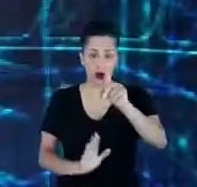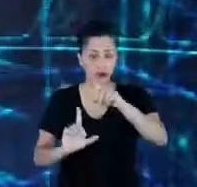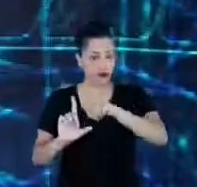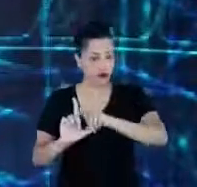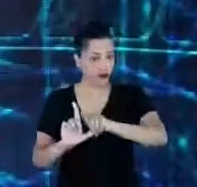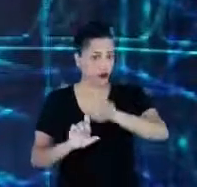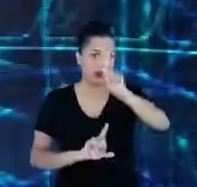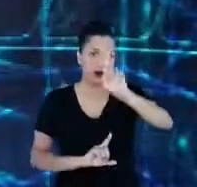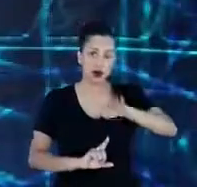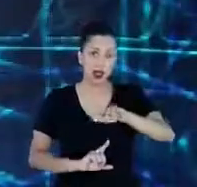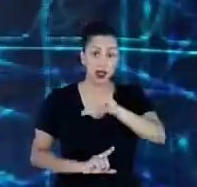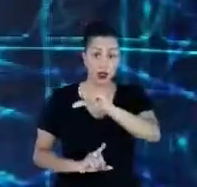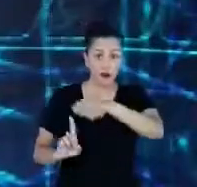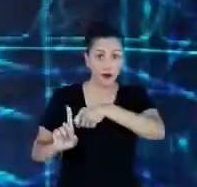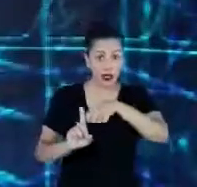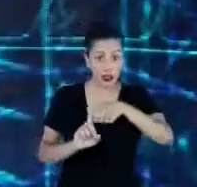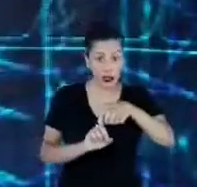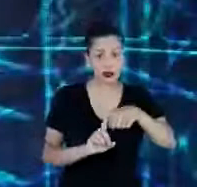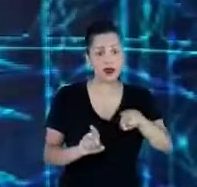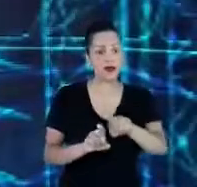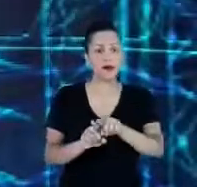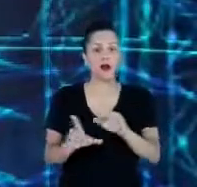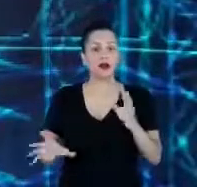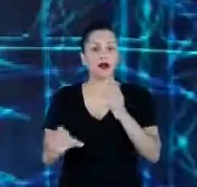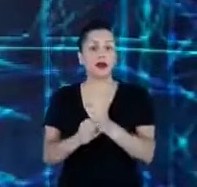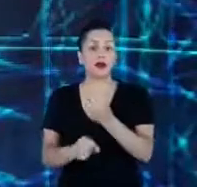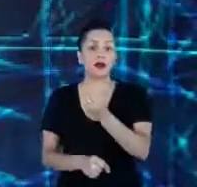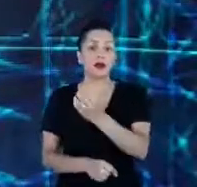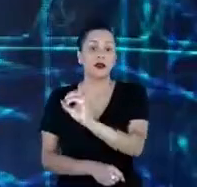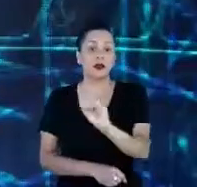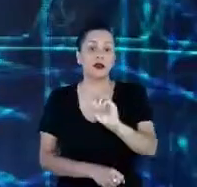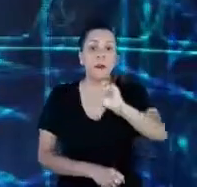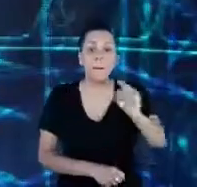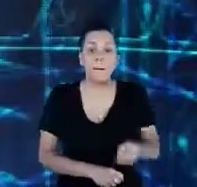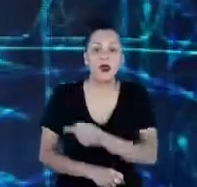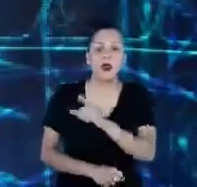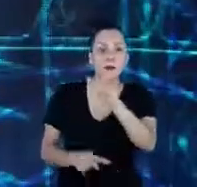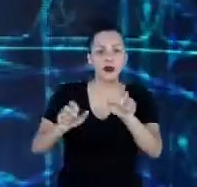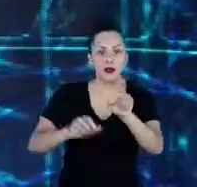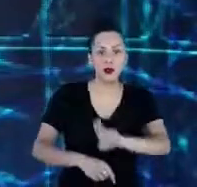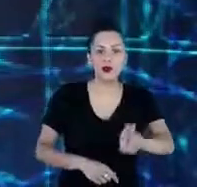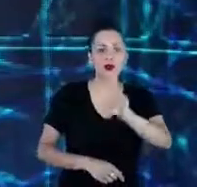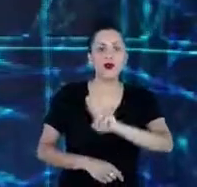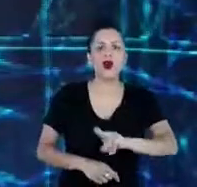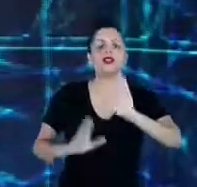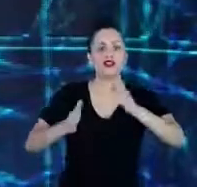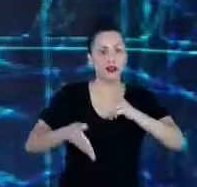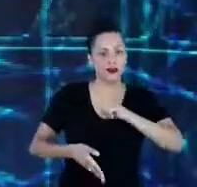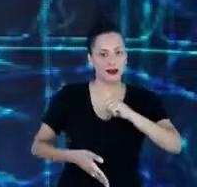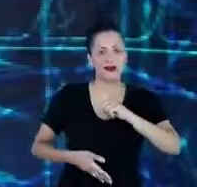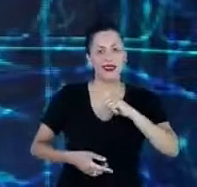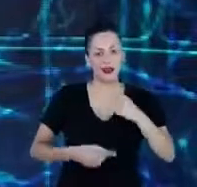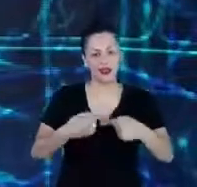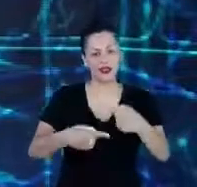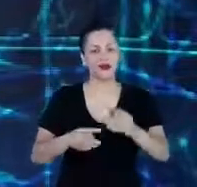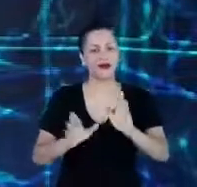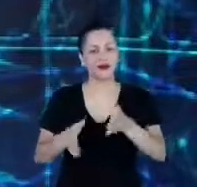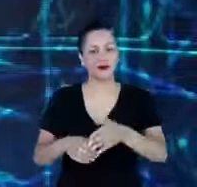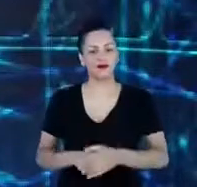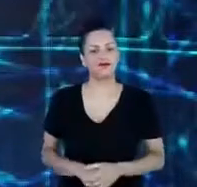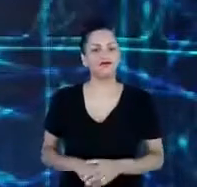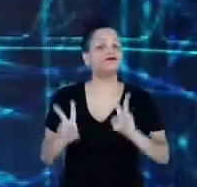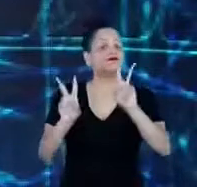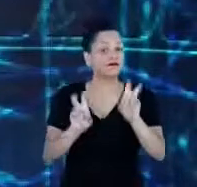do ano com hoje mais de 600 mil clientes que já tem a geração distribuída em para falar desse tema e a gente vai ter